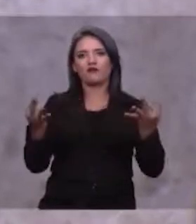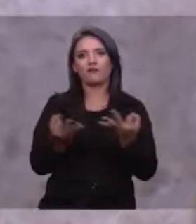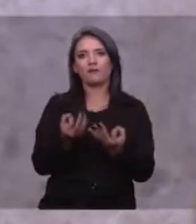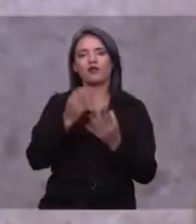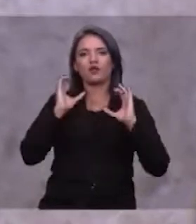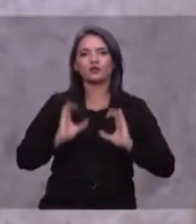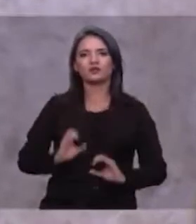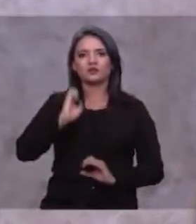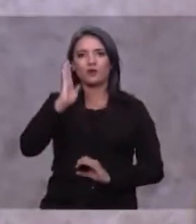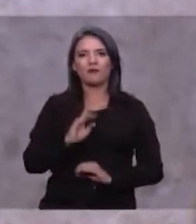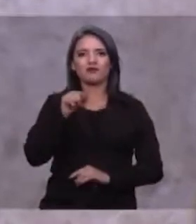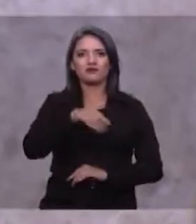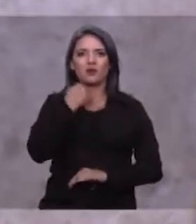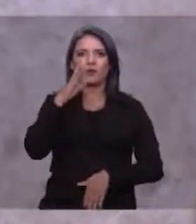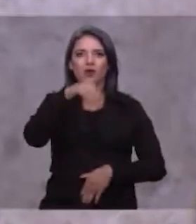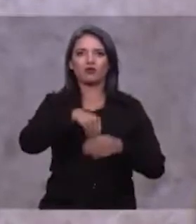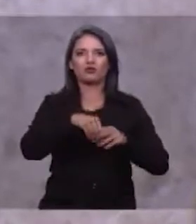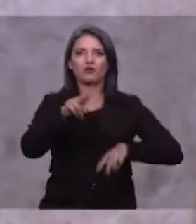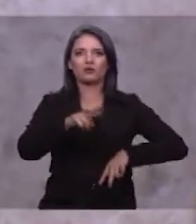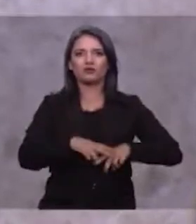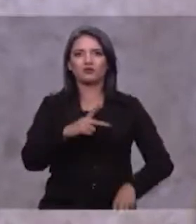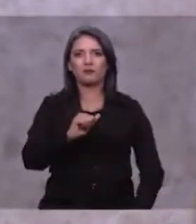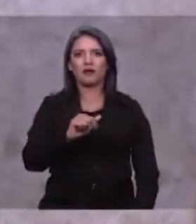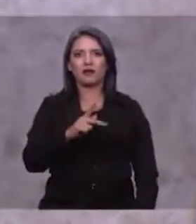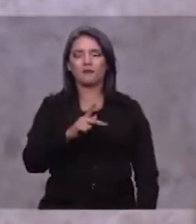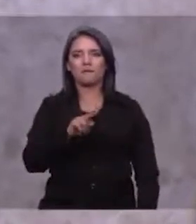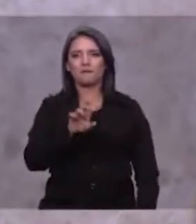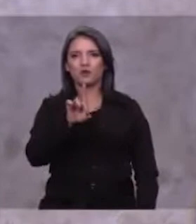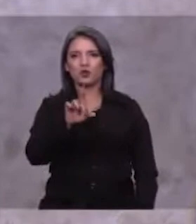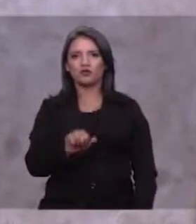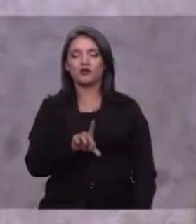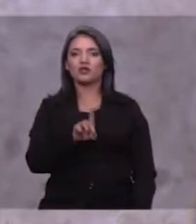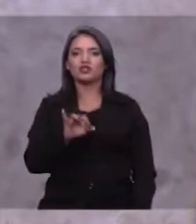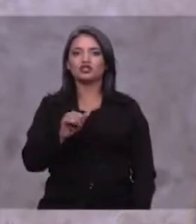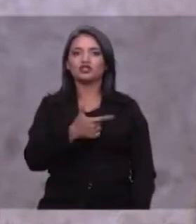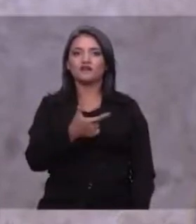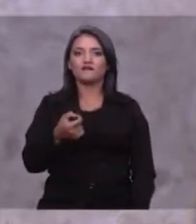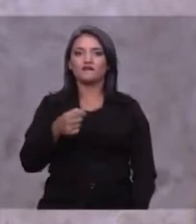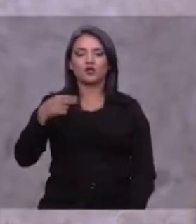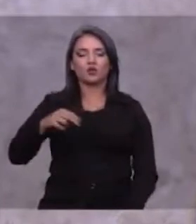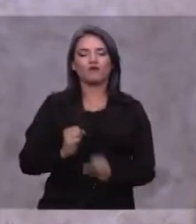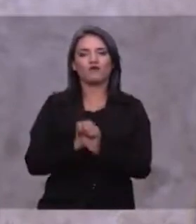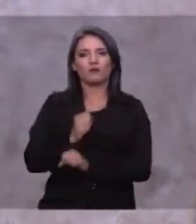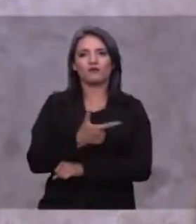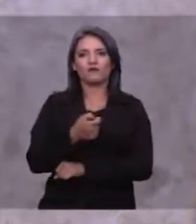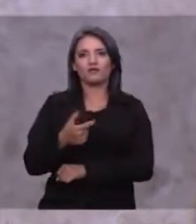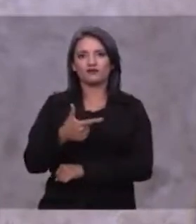que faleceu no presídio da Papuda no dia 20 de novembro de 2023.